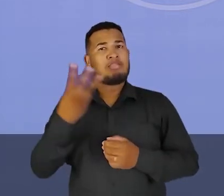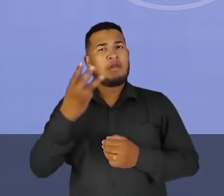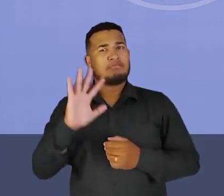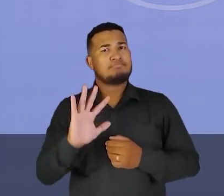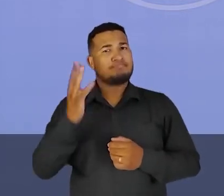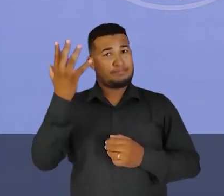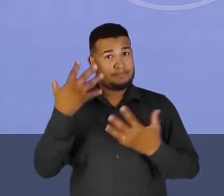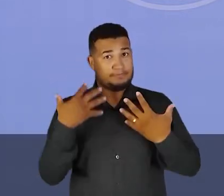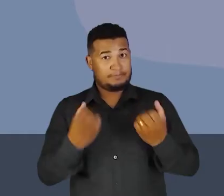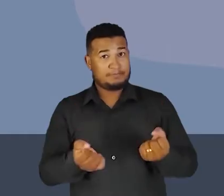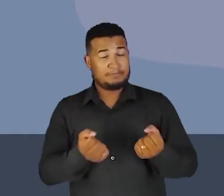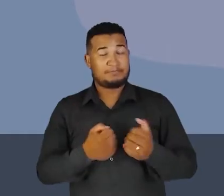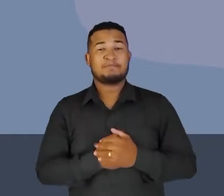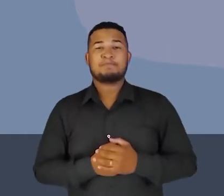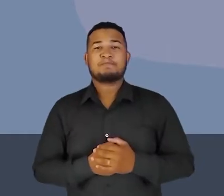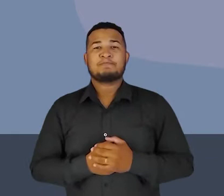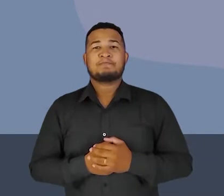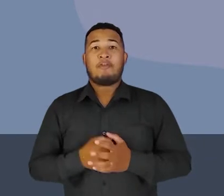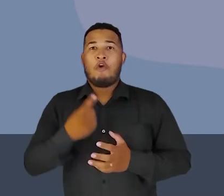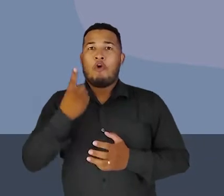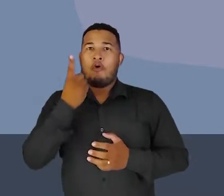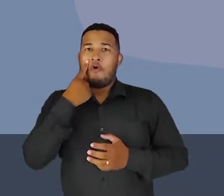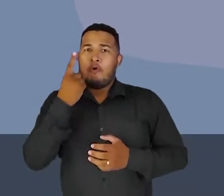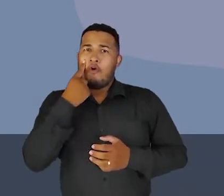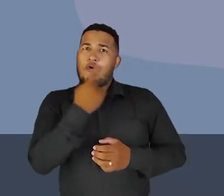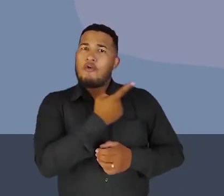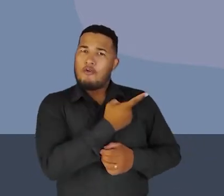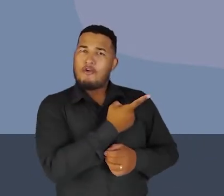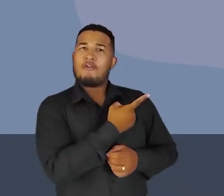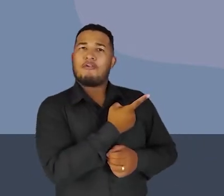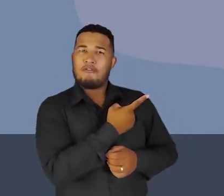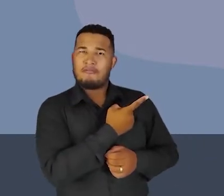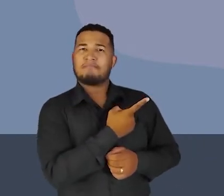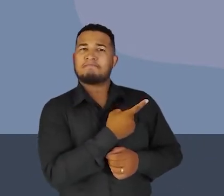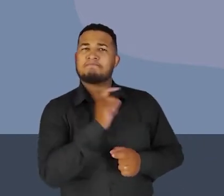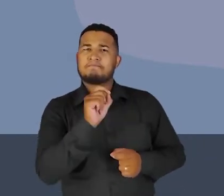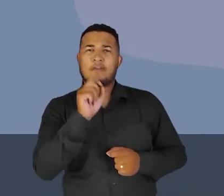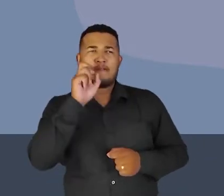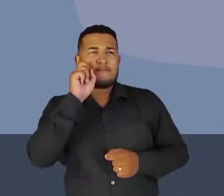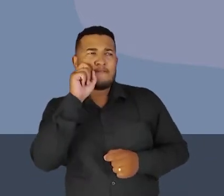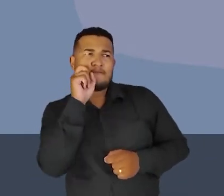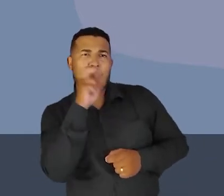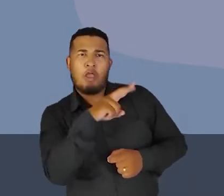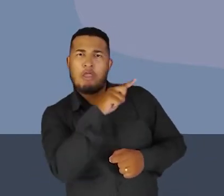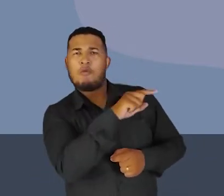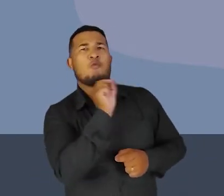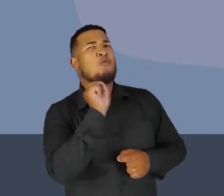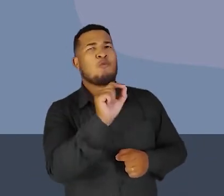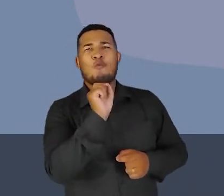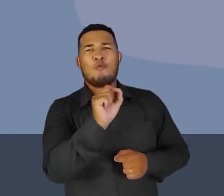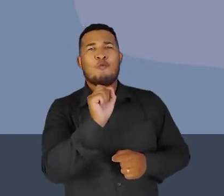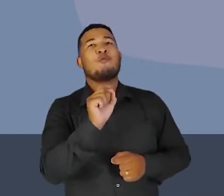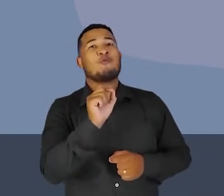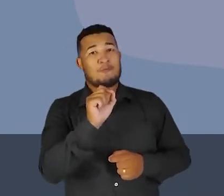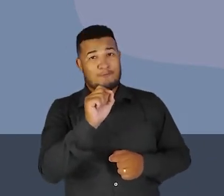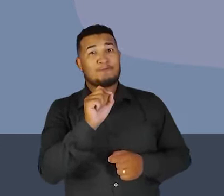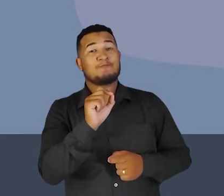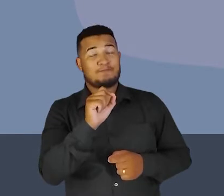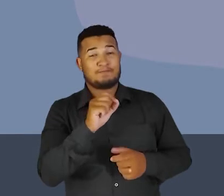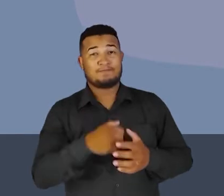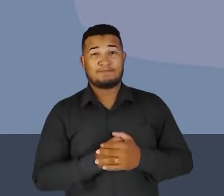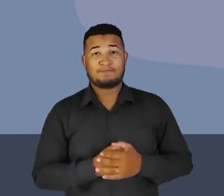situação? Olha só, gente, o que vocês estão vendo aqui na